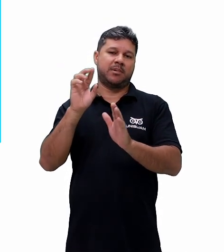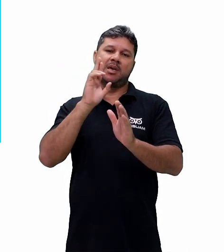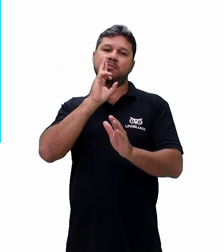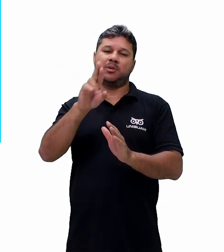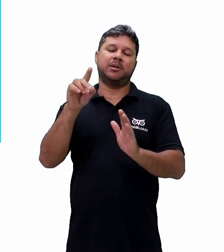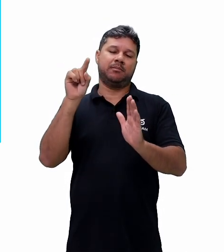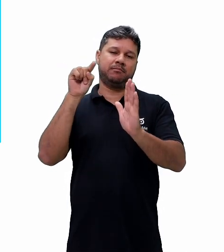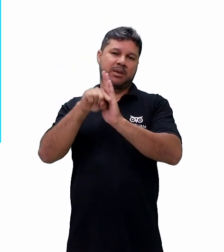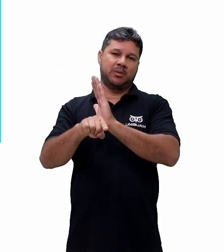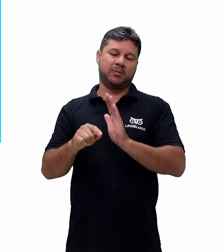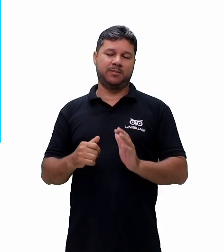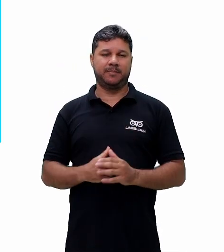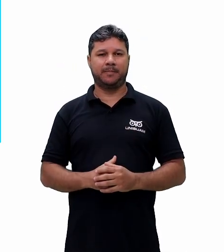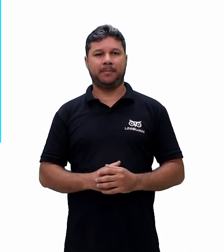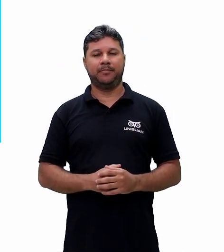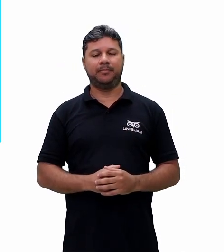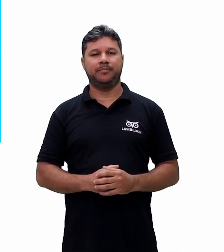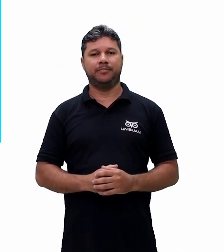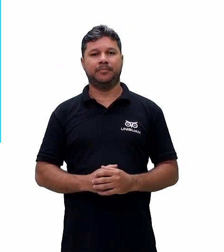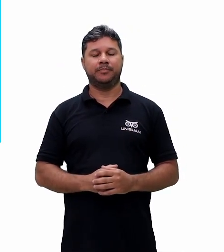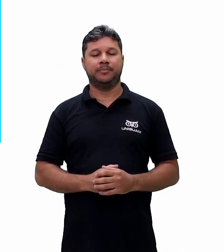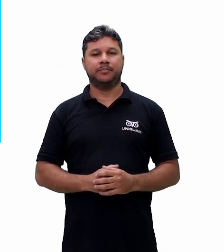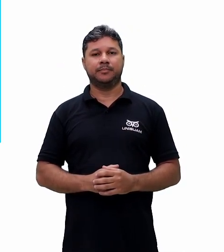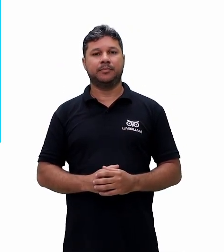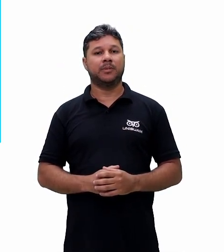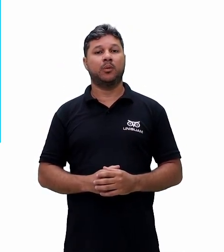para este questionamento.